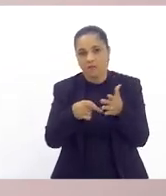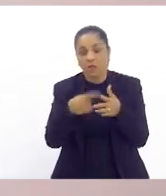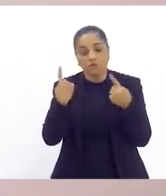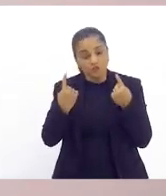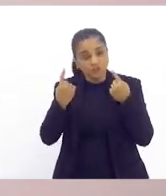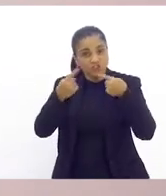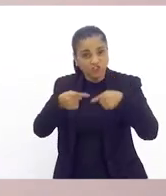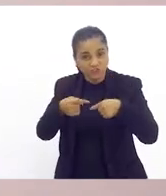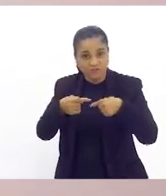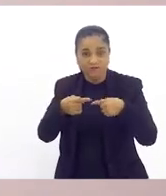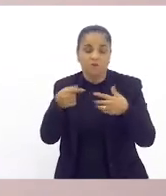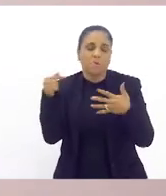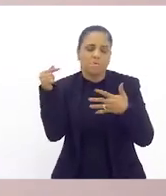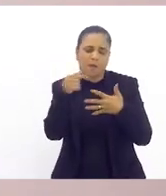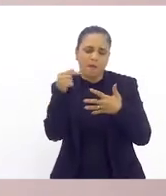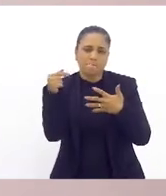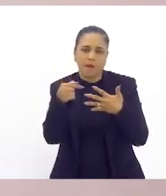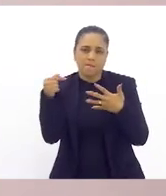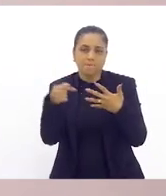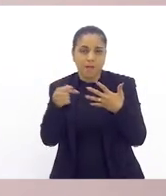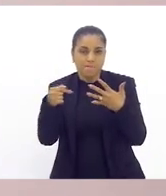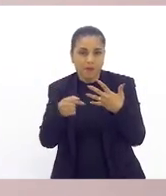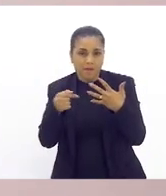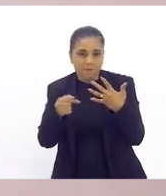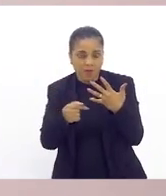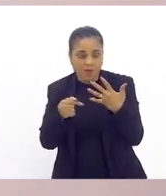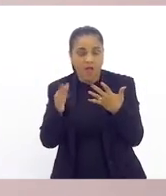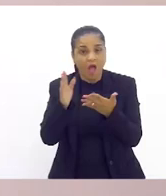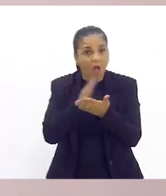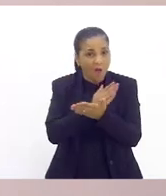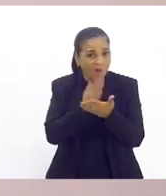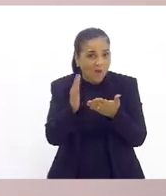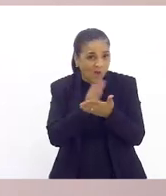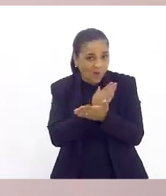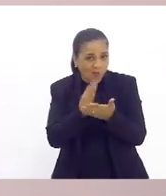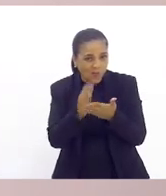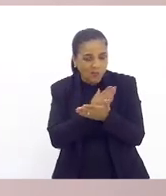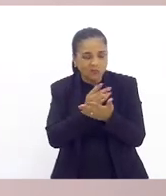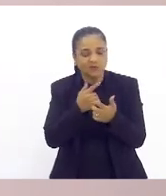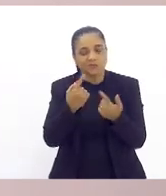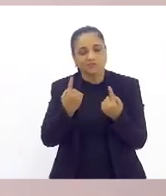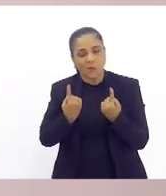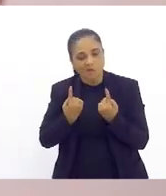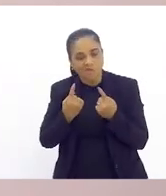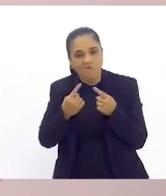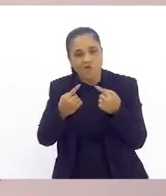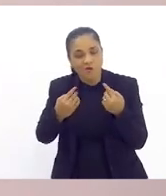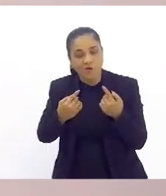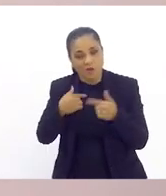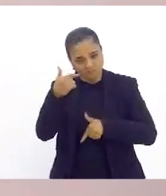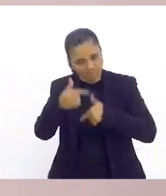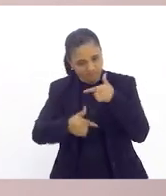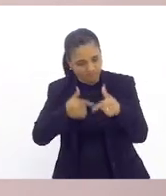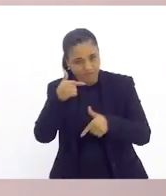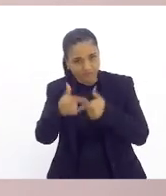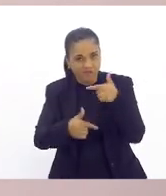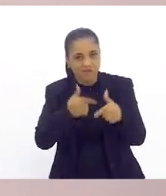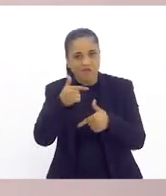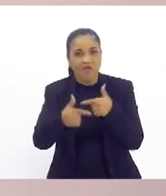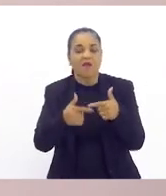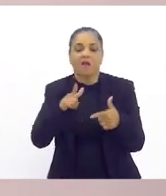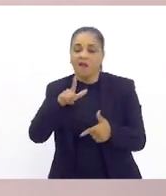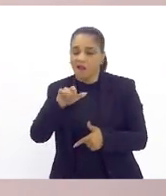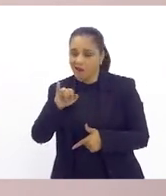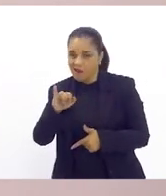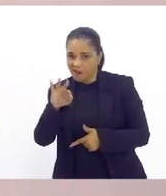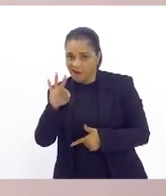muito grandes eu vou citar alguns que a gente enfrenta aqui eu tenho certeza que são os mesmos que a light enfrenta porque são desafios comuns da